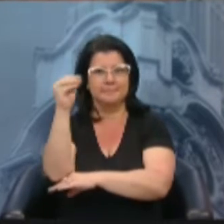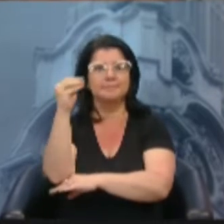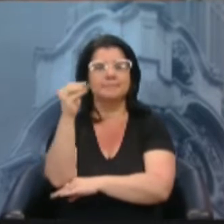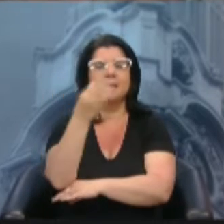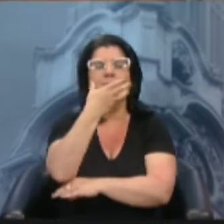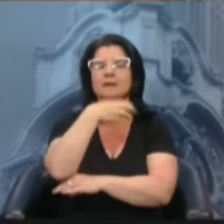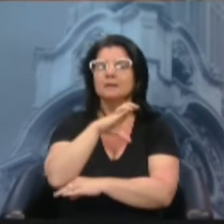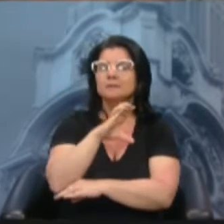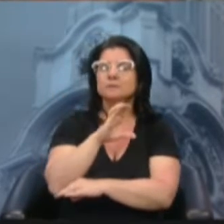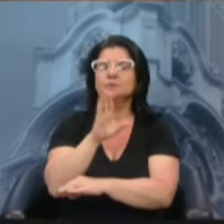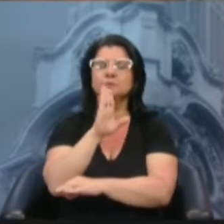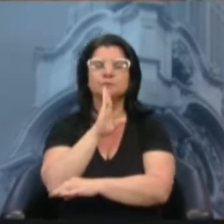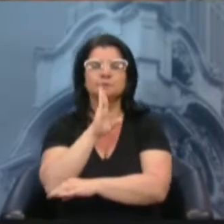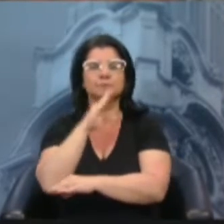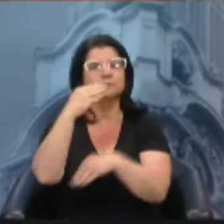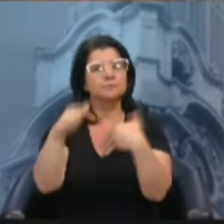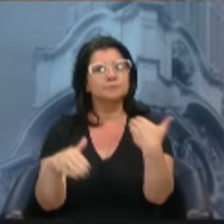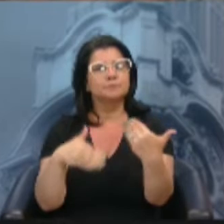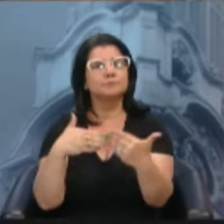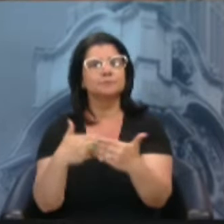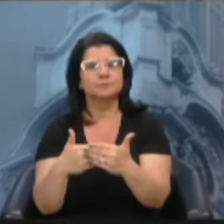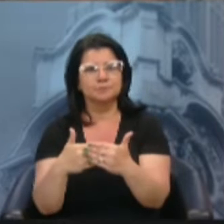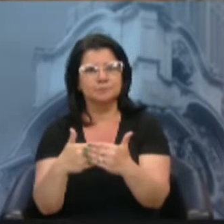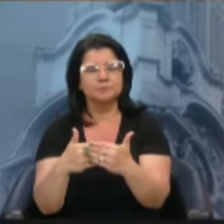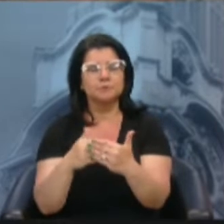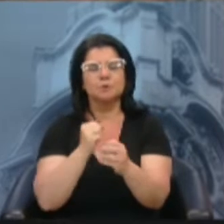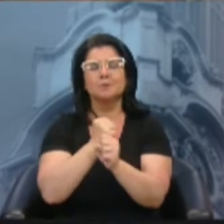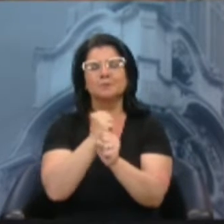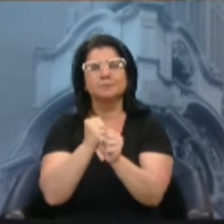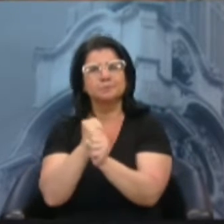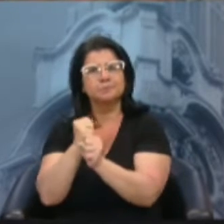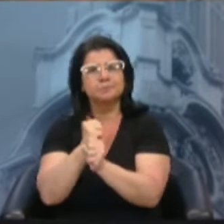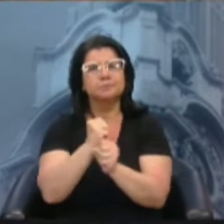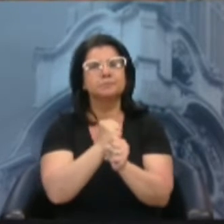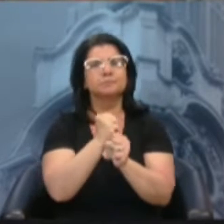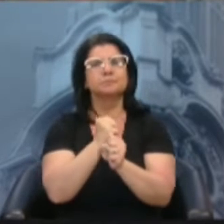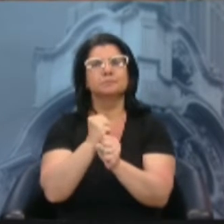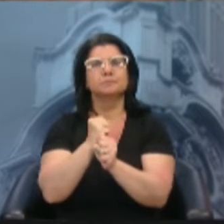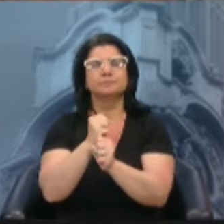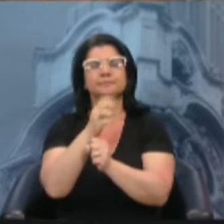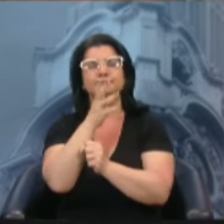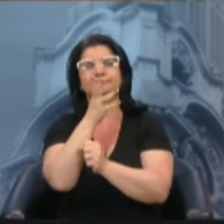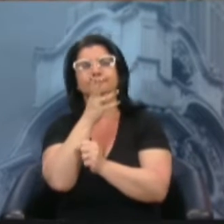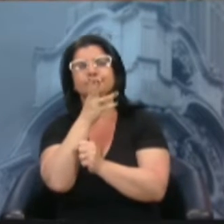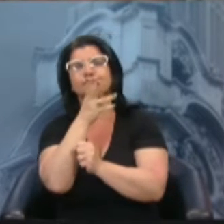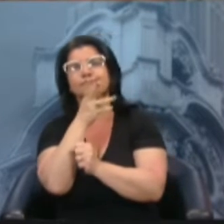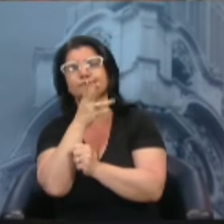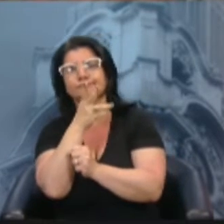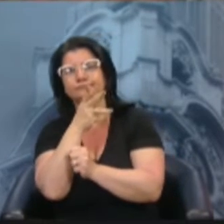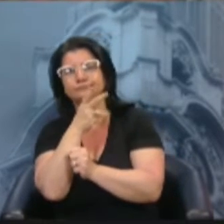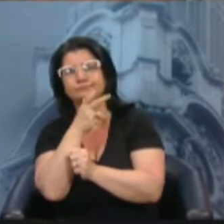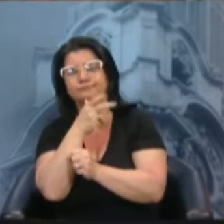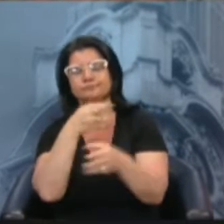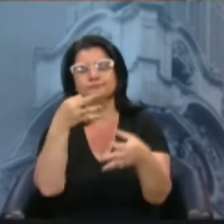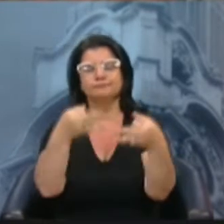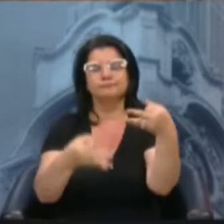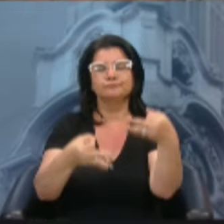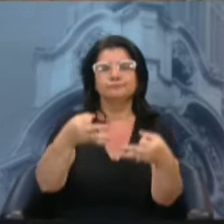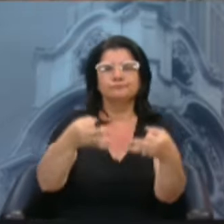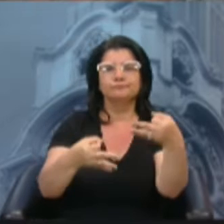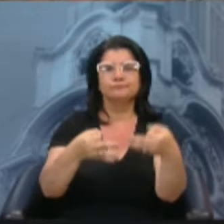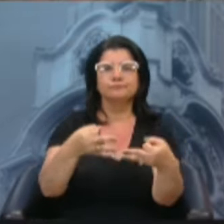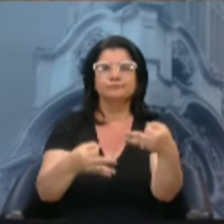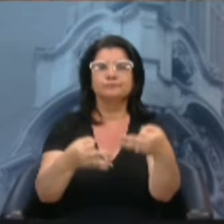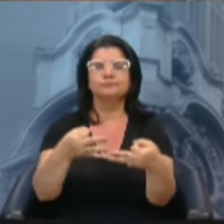que é do conhecimento de todos, né? Há muitos anos se arrasta esse imbróglio jurídico entre,